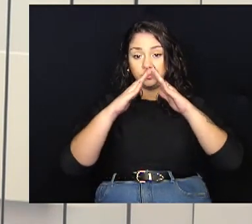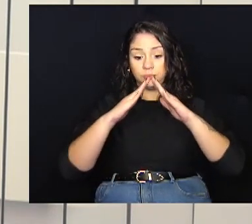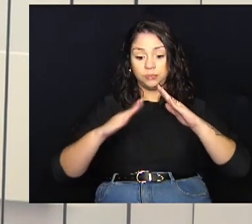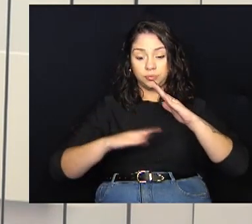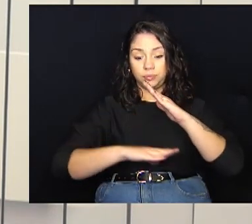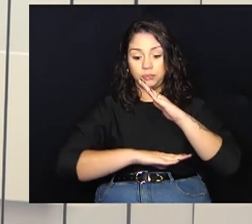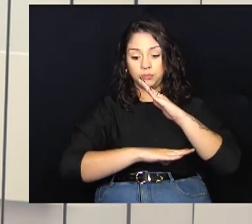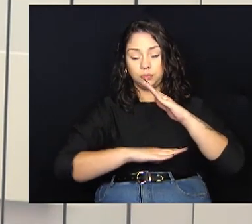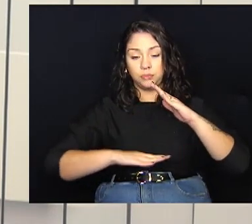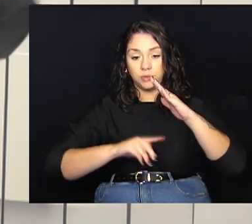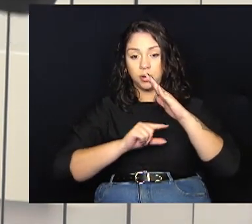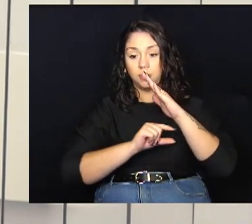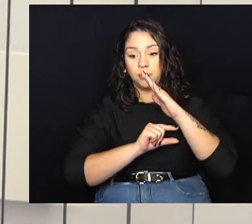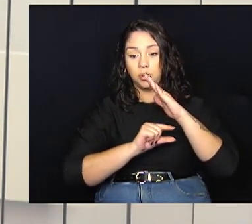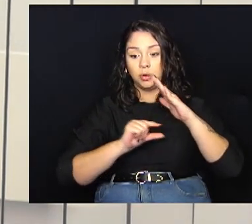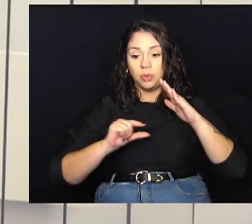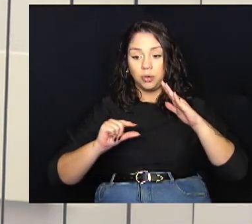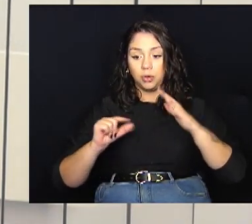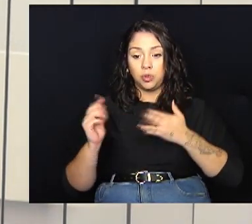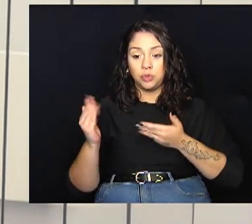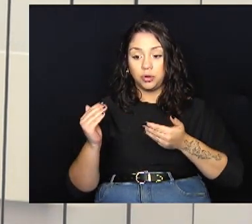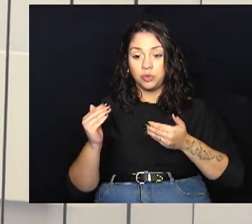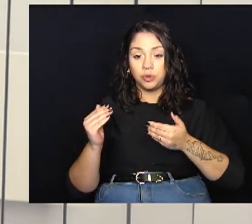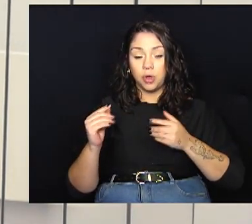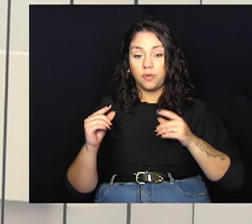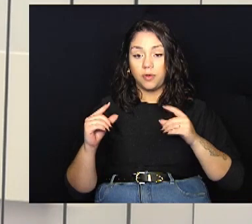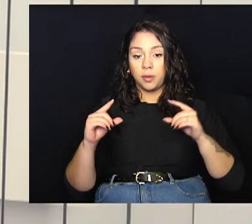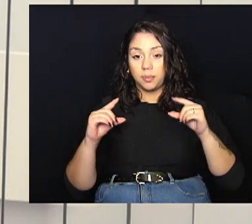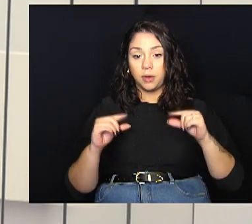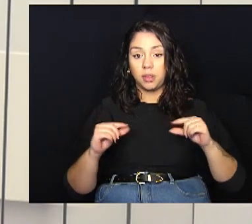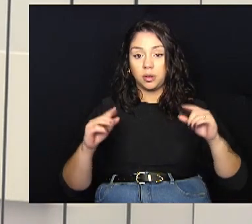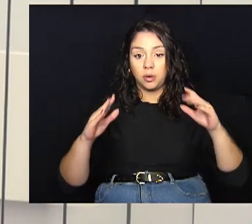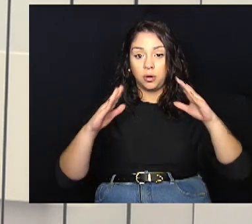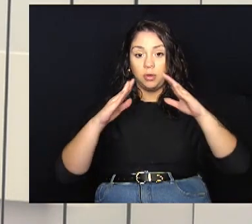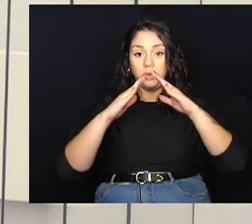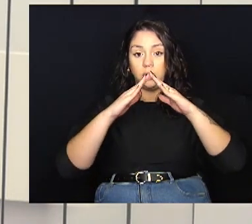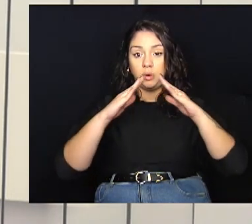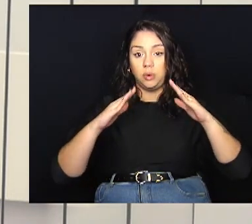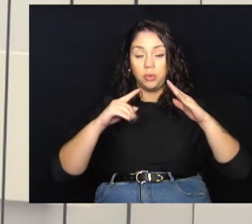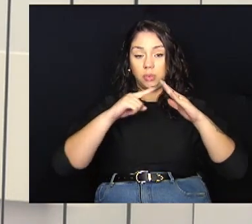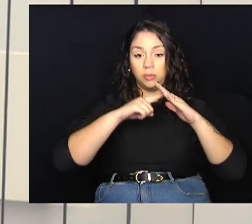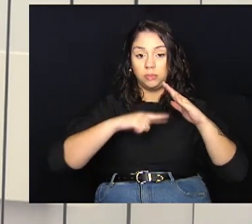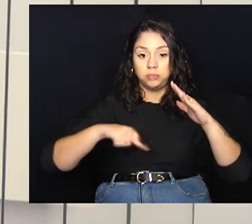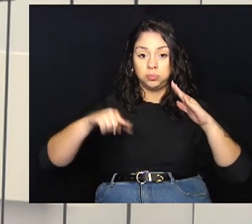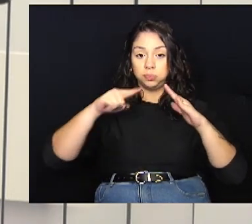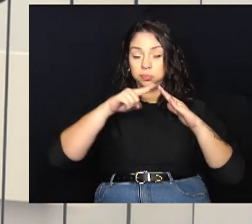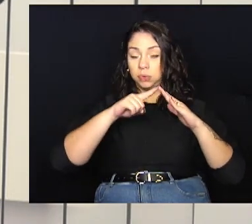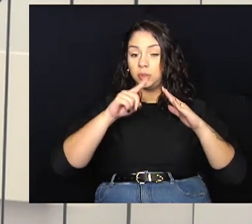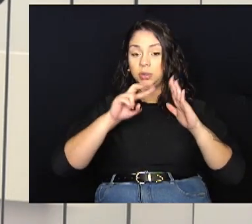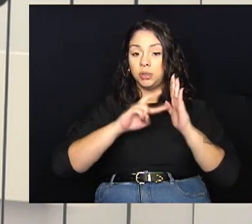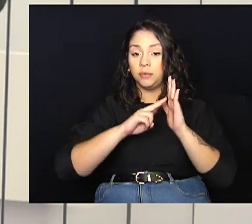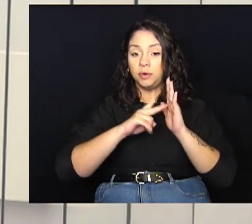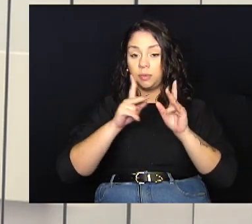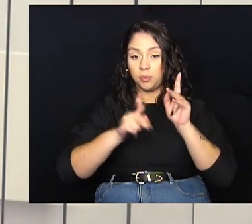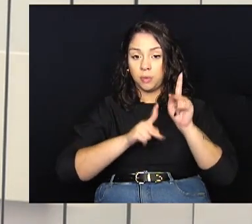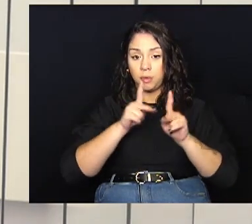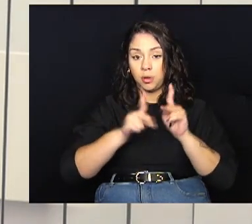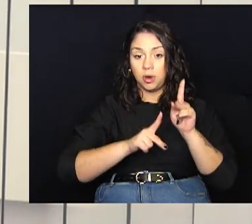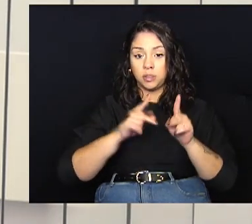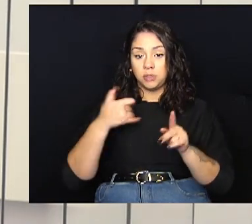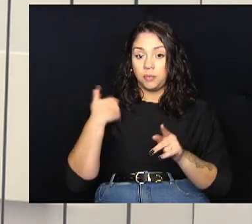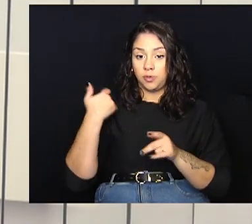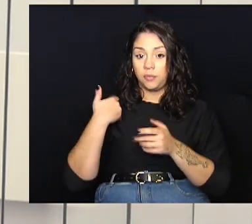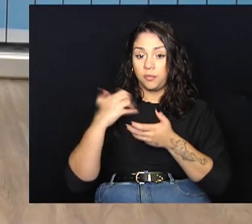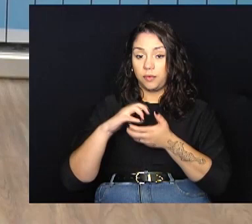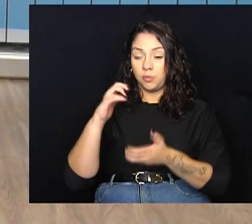estreita então menos jovens e o topo maior é uma população mais envelhecida isso é um desafio a ser